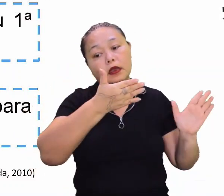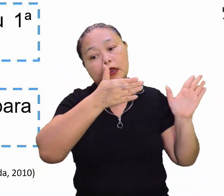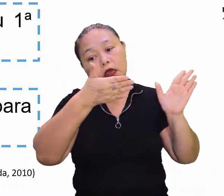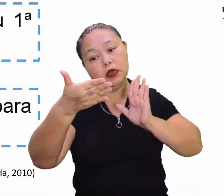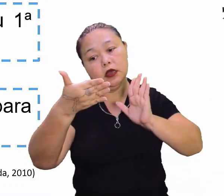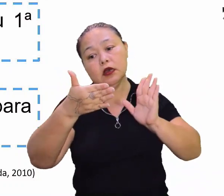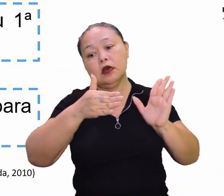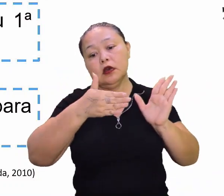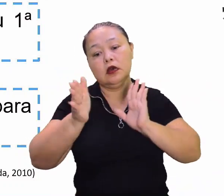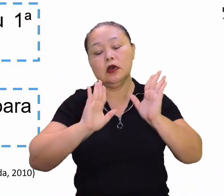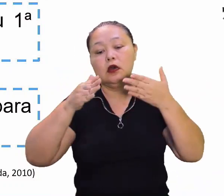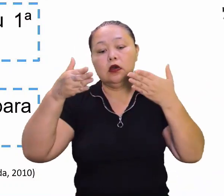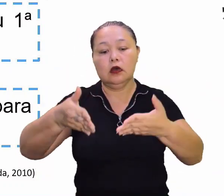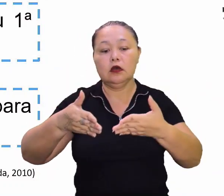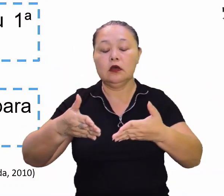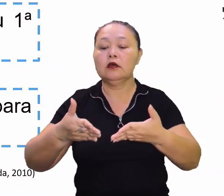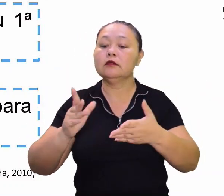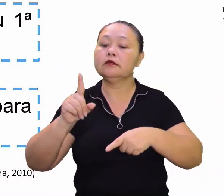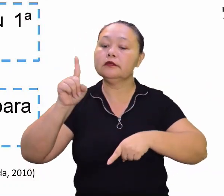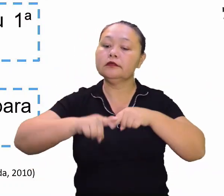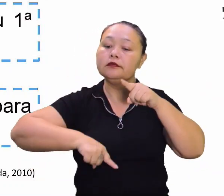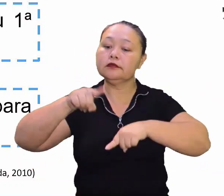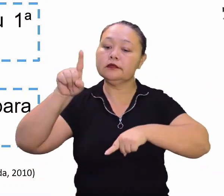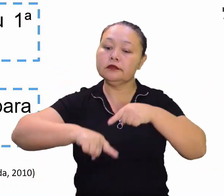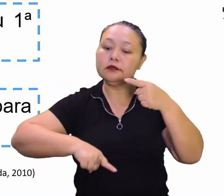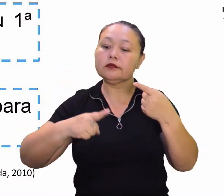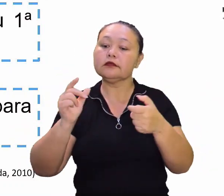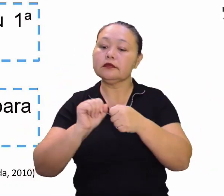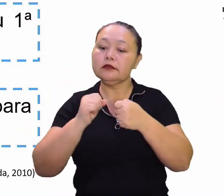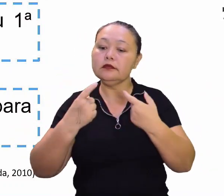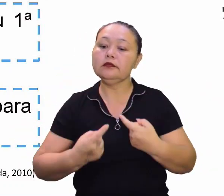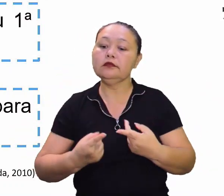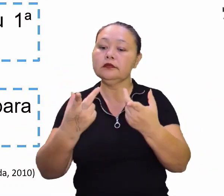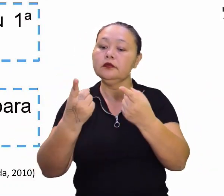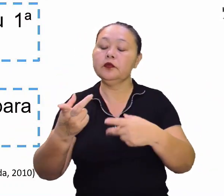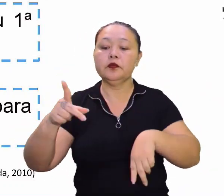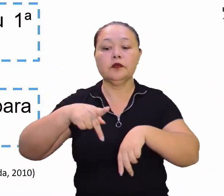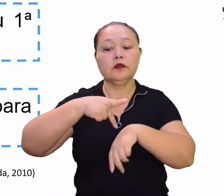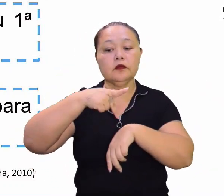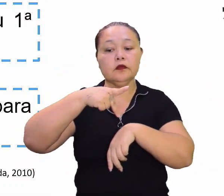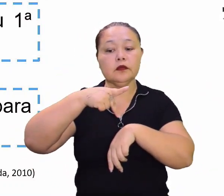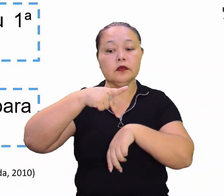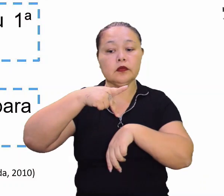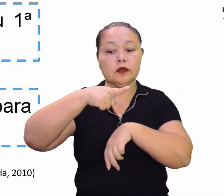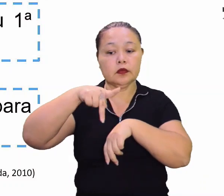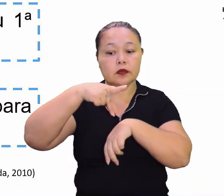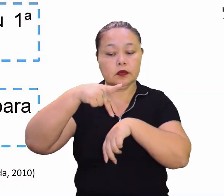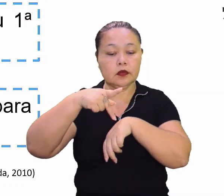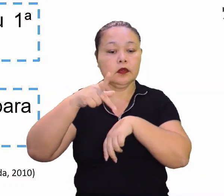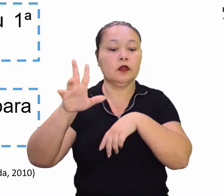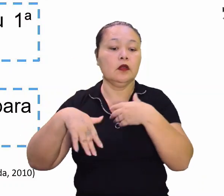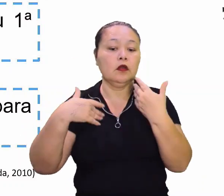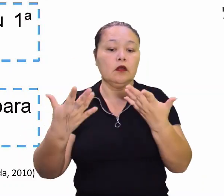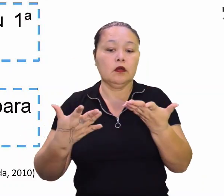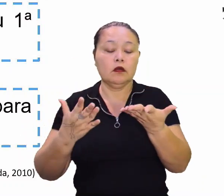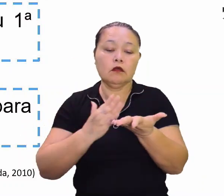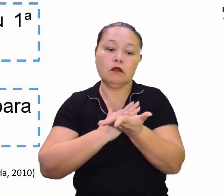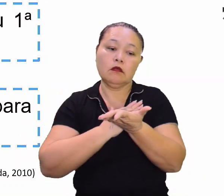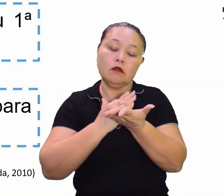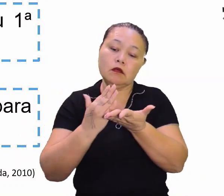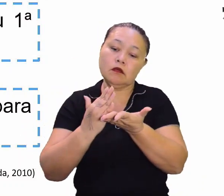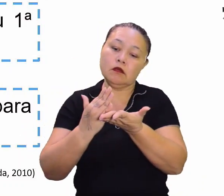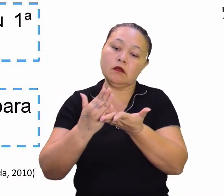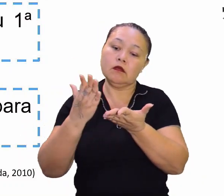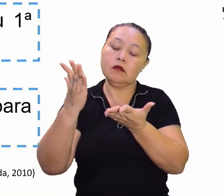geração. Voltada para exportação. Muito bem. Industrialização voltada para exportação surgiu aí a partir